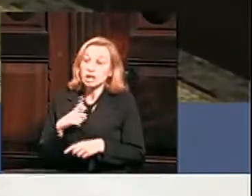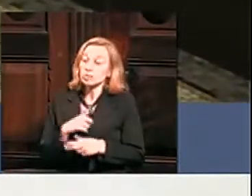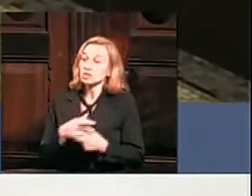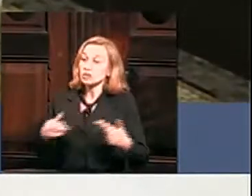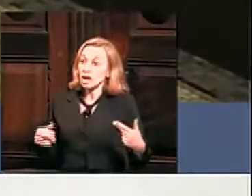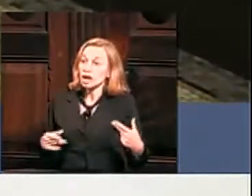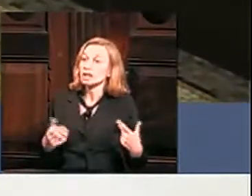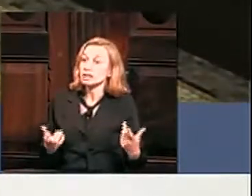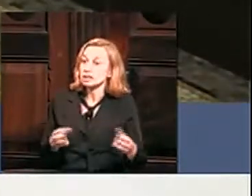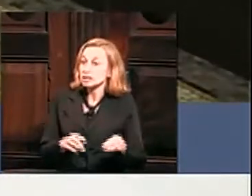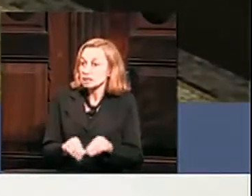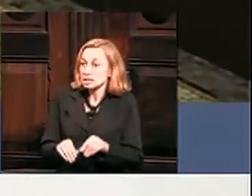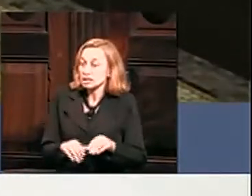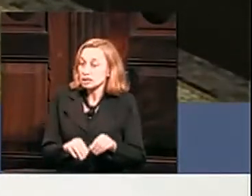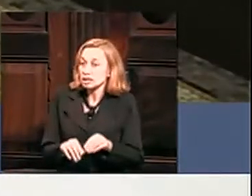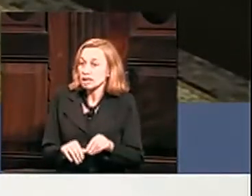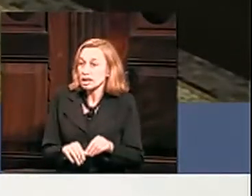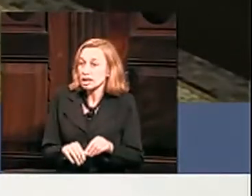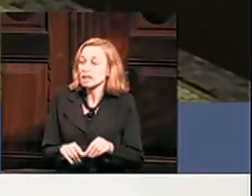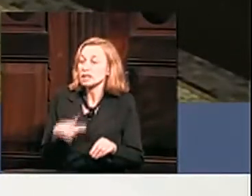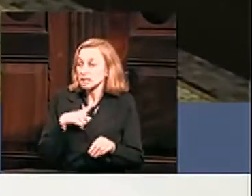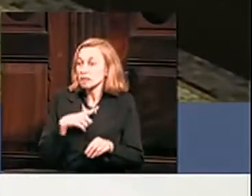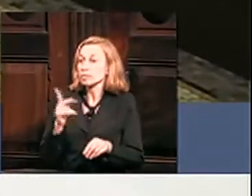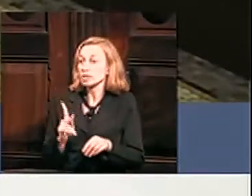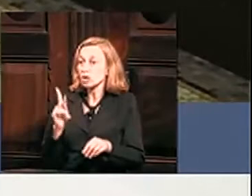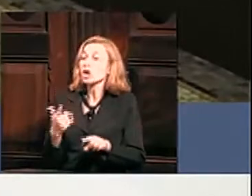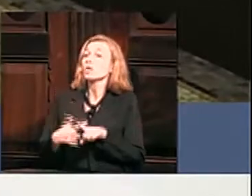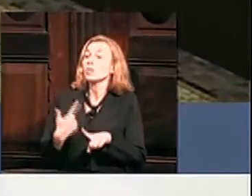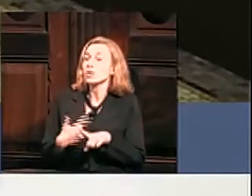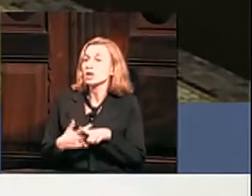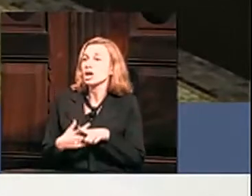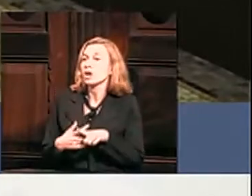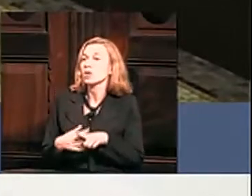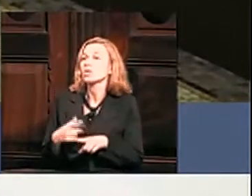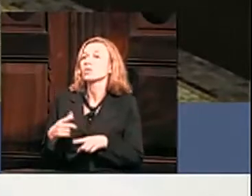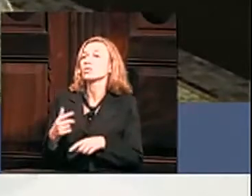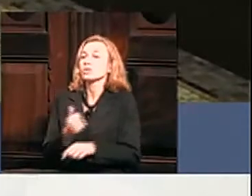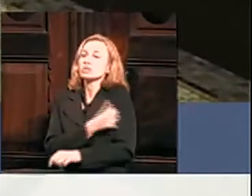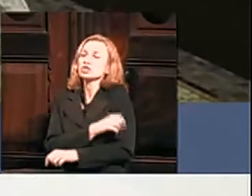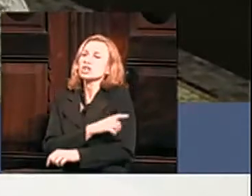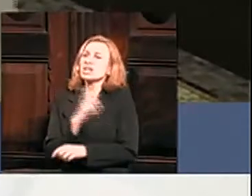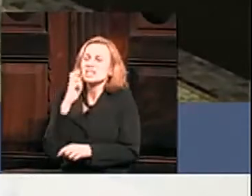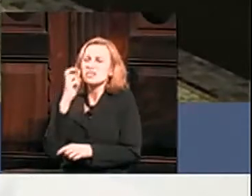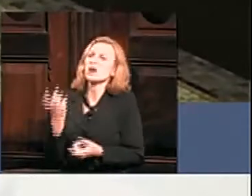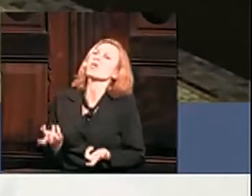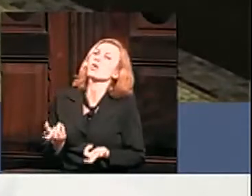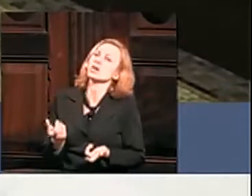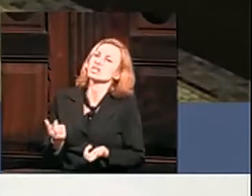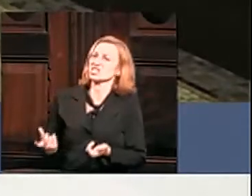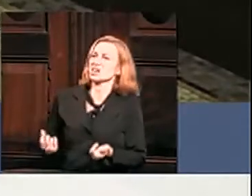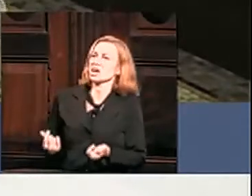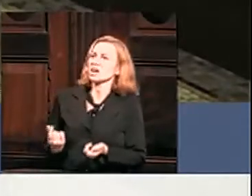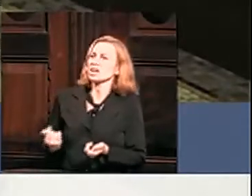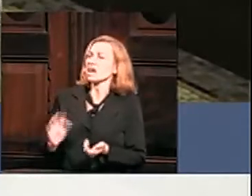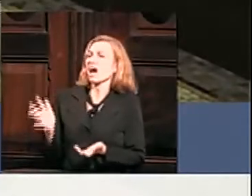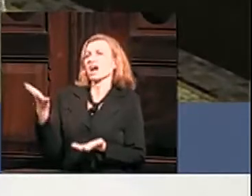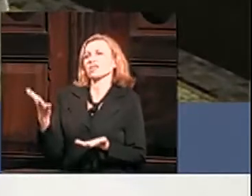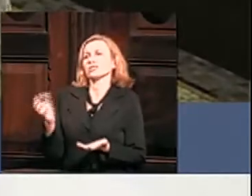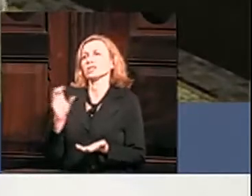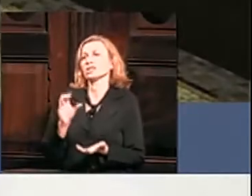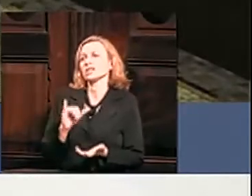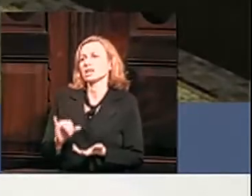extração do petróleo, por que que o Rio de Janeiro tem essa vergonha que é hoje, essa alíquota absurda do